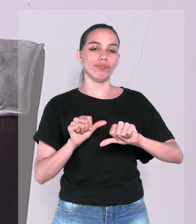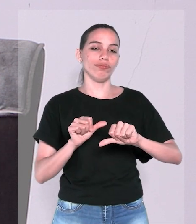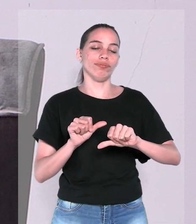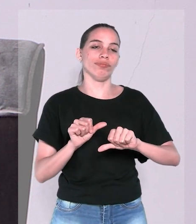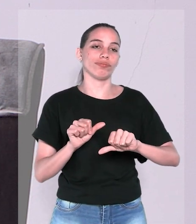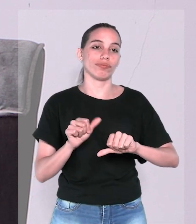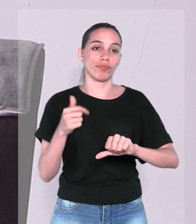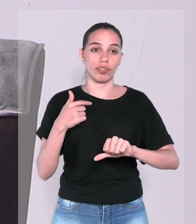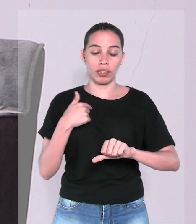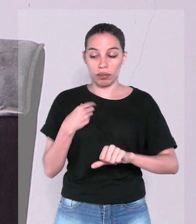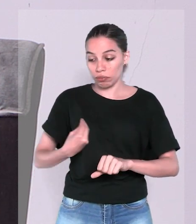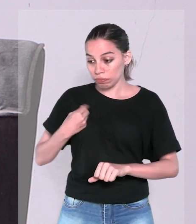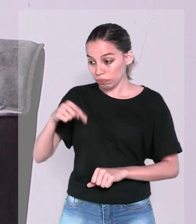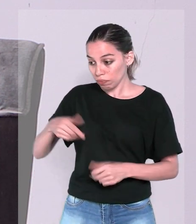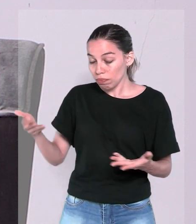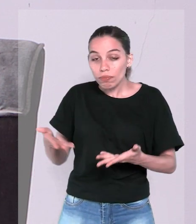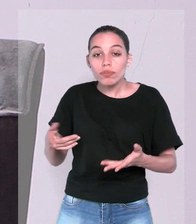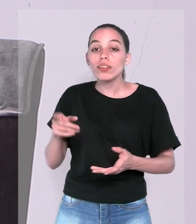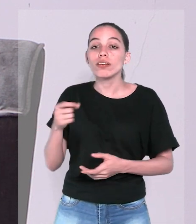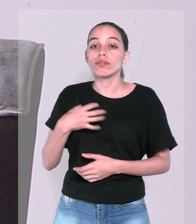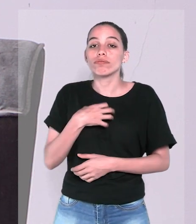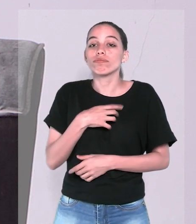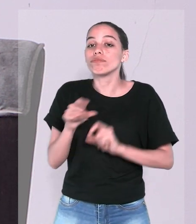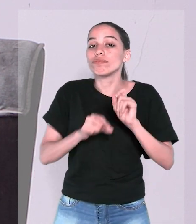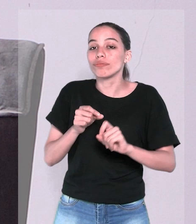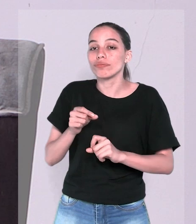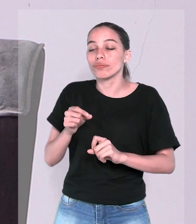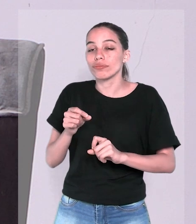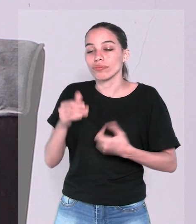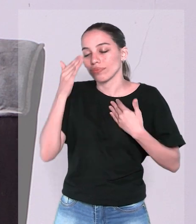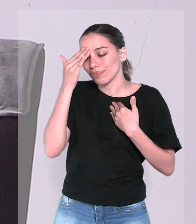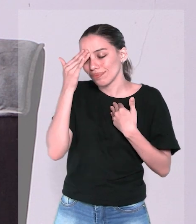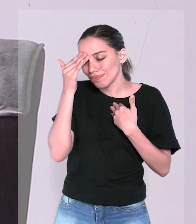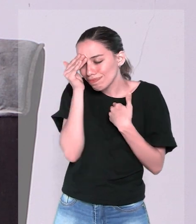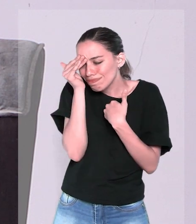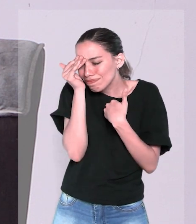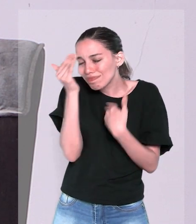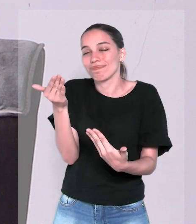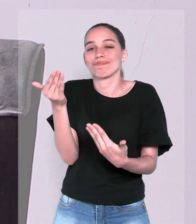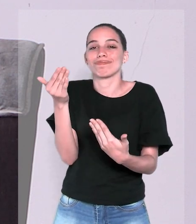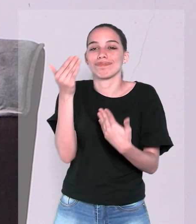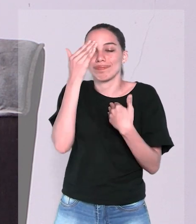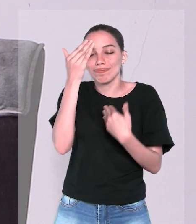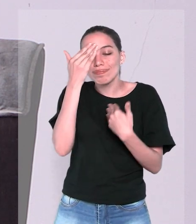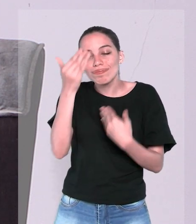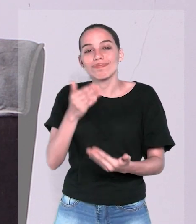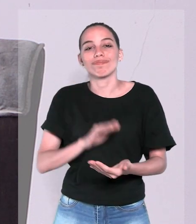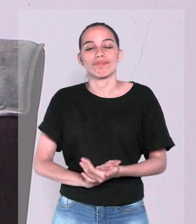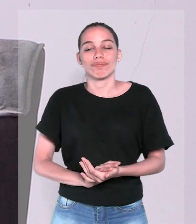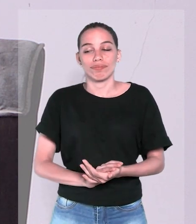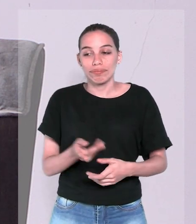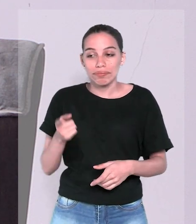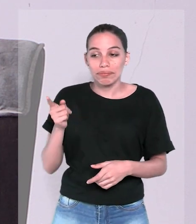um exemplo de que você mente muito. Então a gente vai ter que aprender a ser muito sincero nessas relações de comunicação não violenta. E